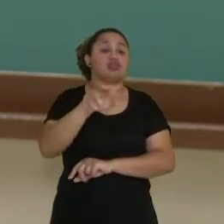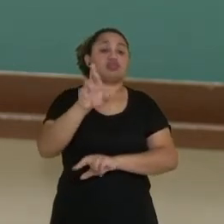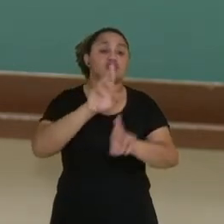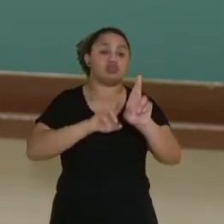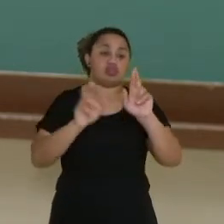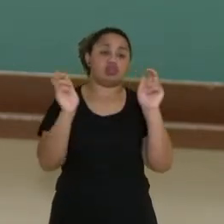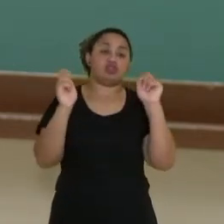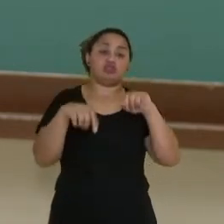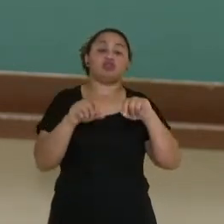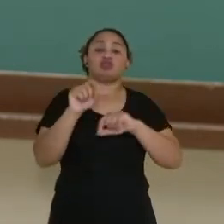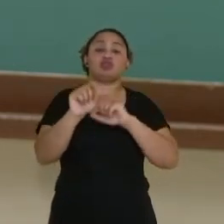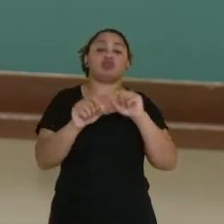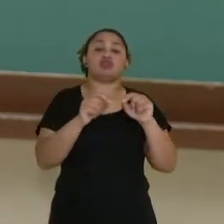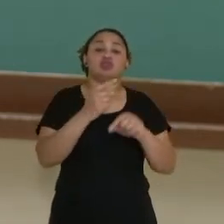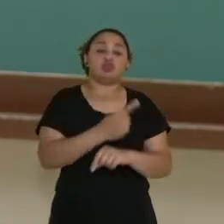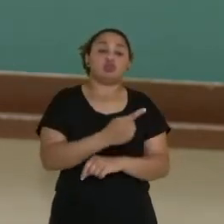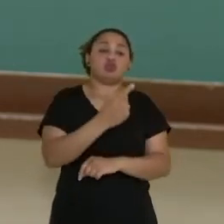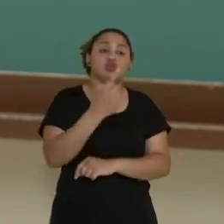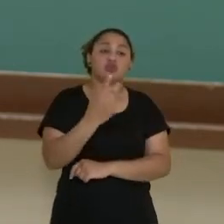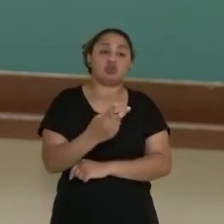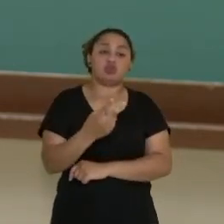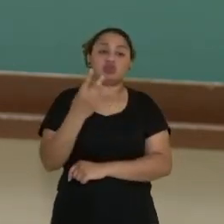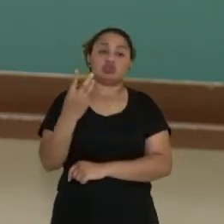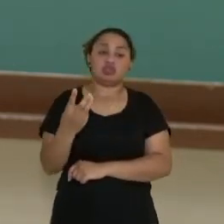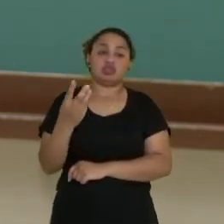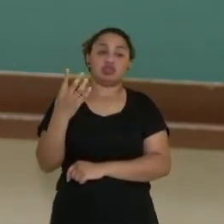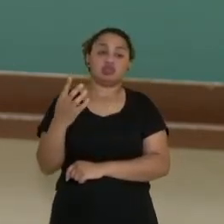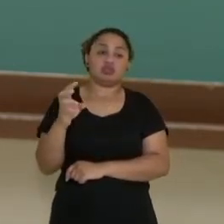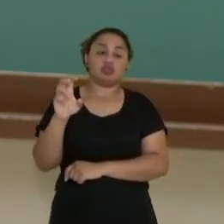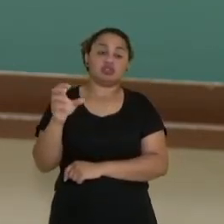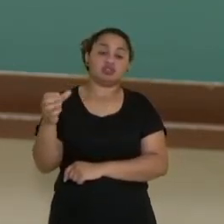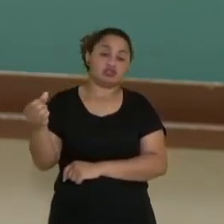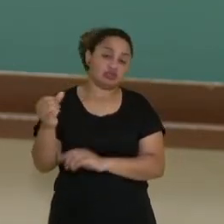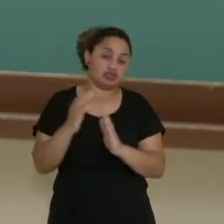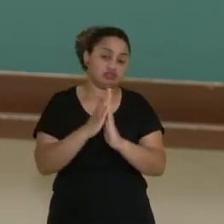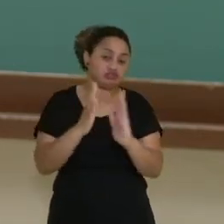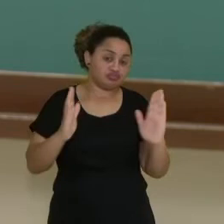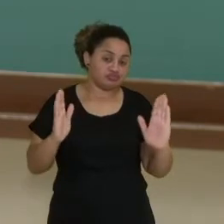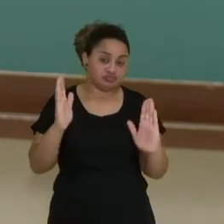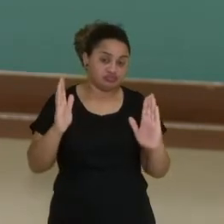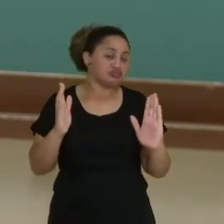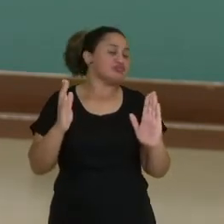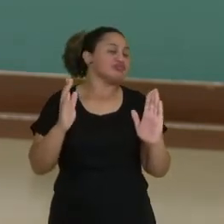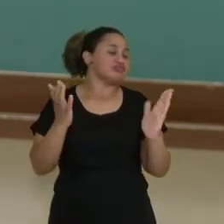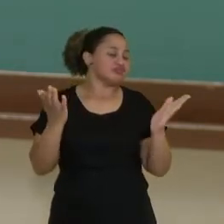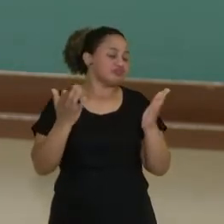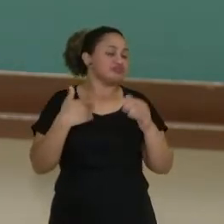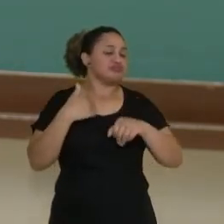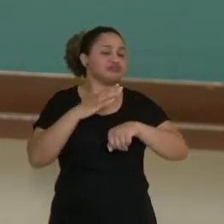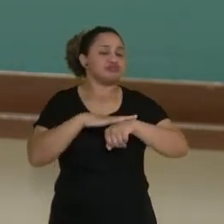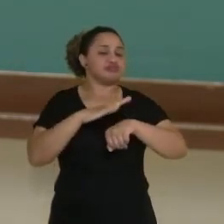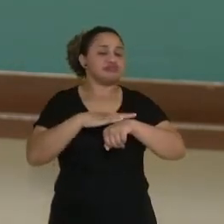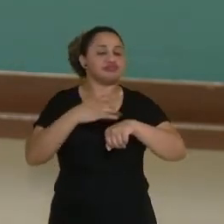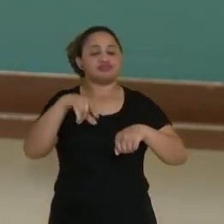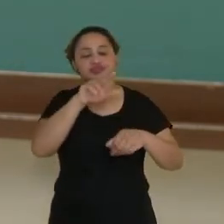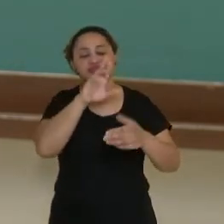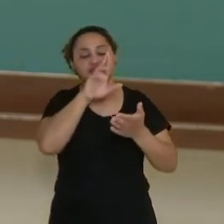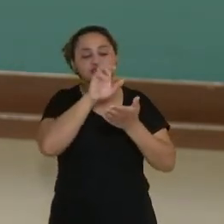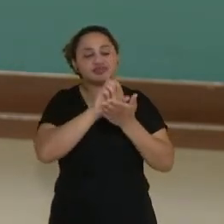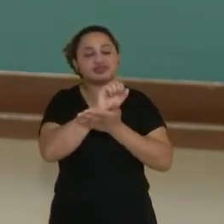são os possíveis resultados, né? Qual é o espaço amostral desse dado? Então, a professora vai dar um tempinho para